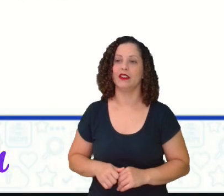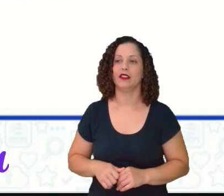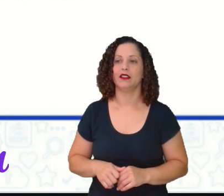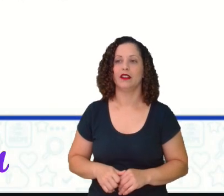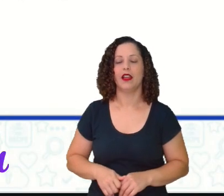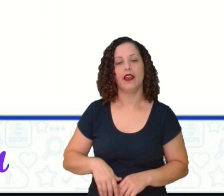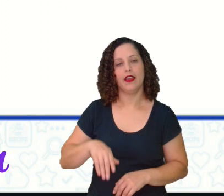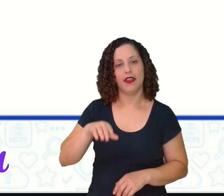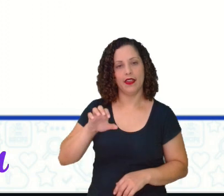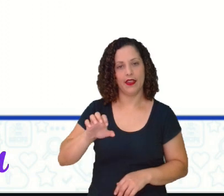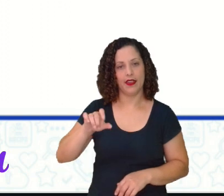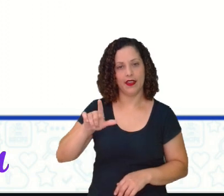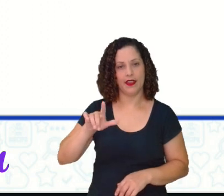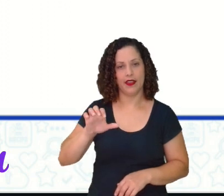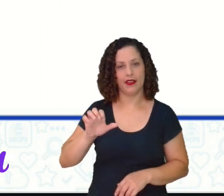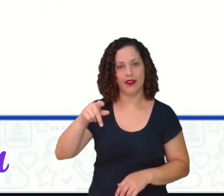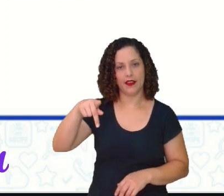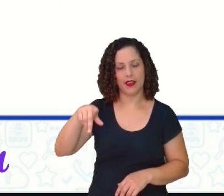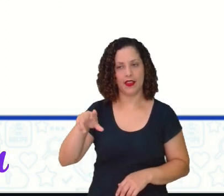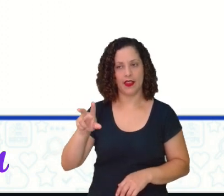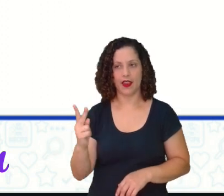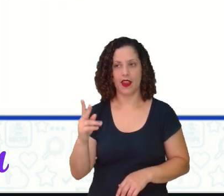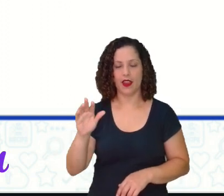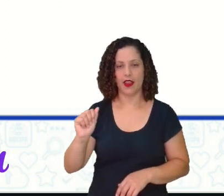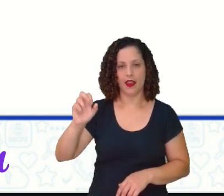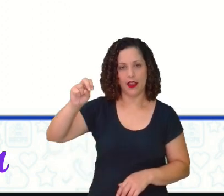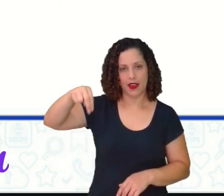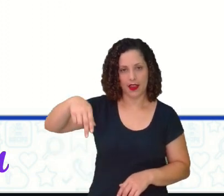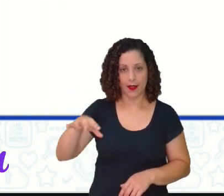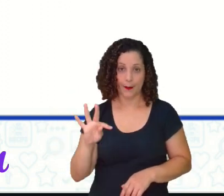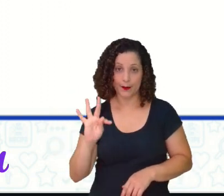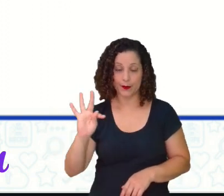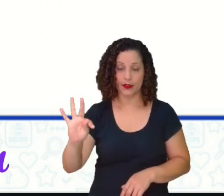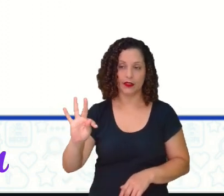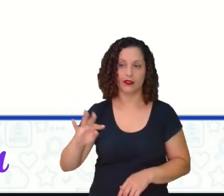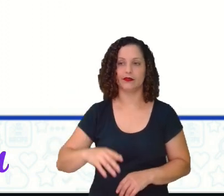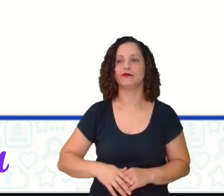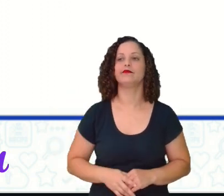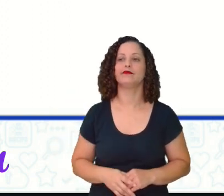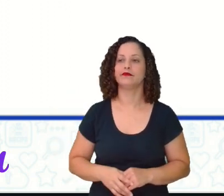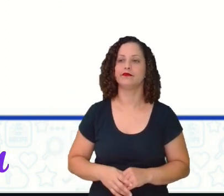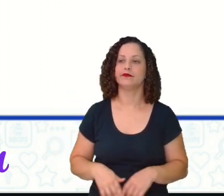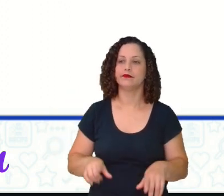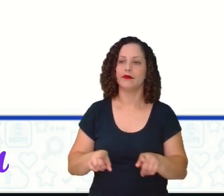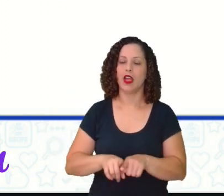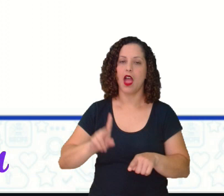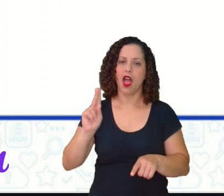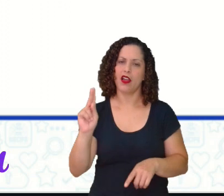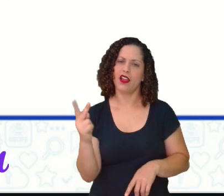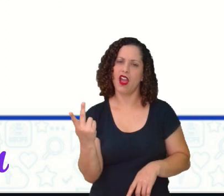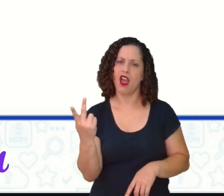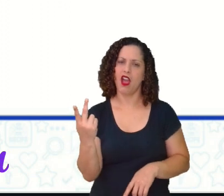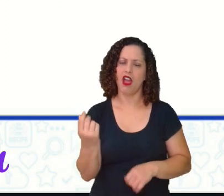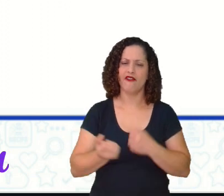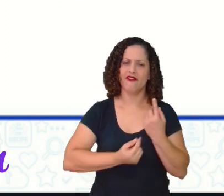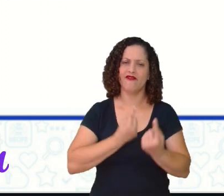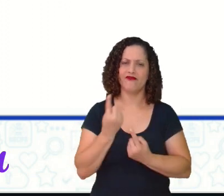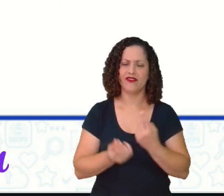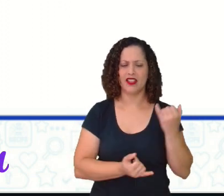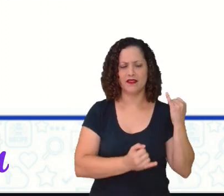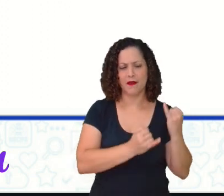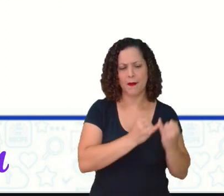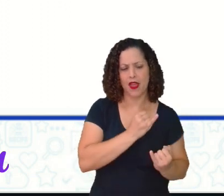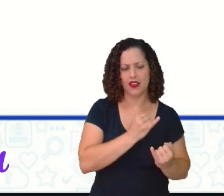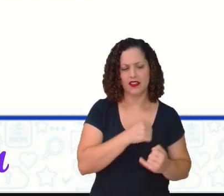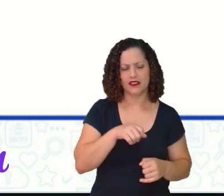Elephant. Então, an elephant, assim, som de vogal. Como eu falei para vocês, o H às vezes tem som de vogal, às vezes tem som de